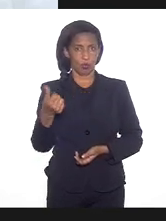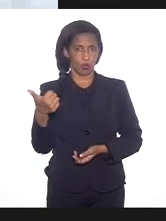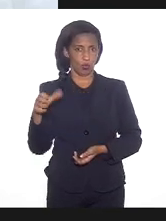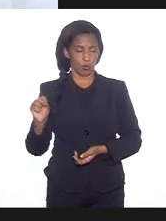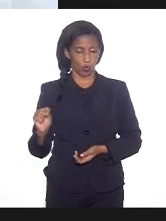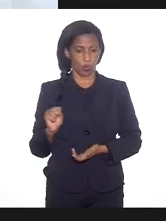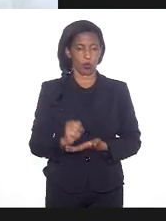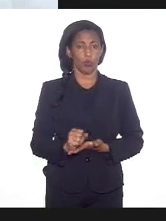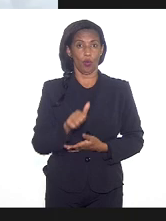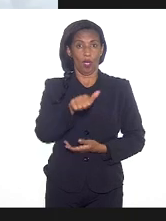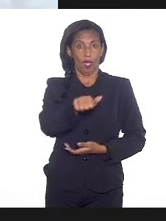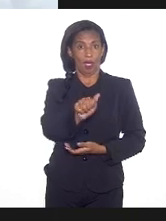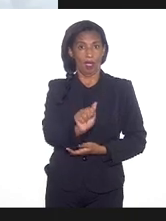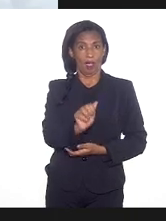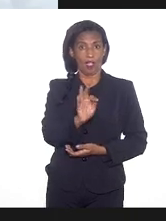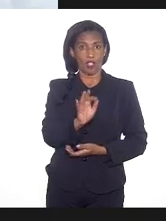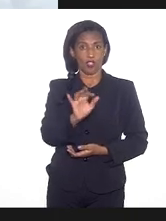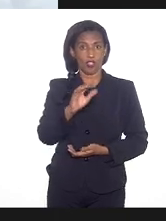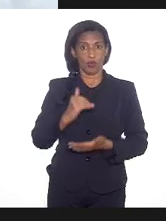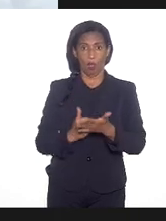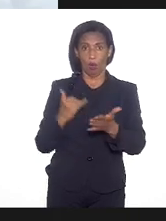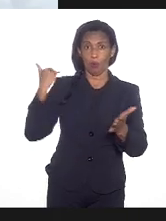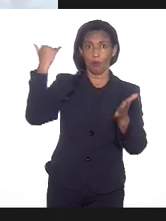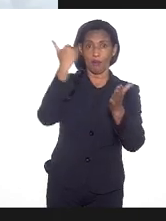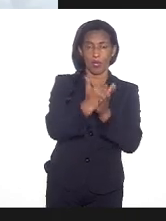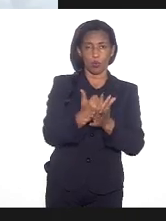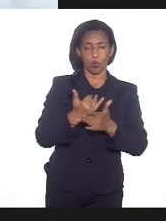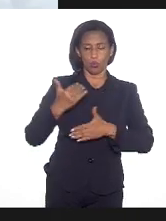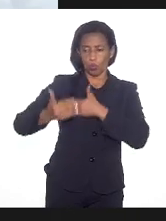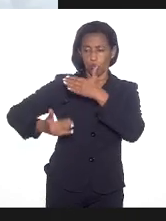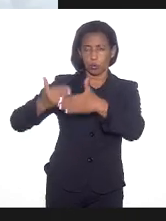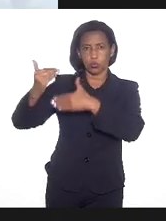atuariais apresentaram aumento em todos os períodos,